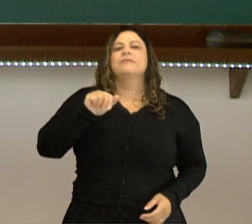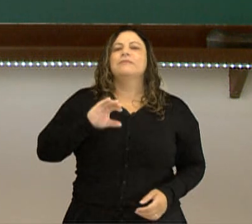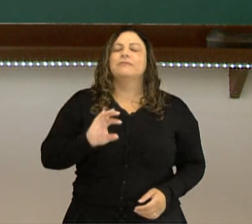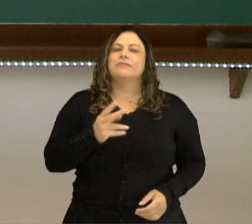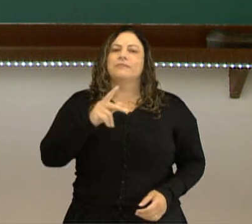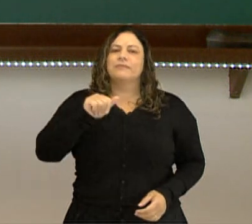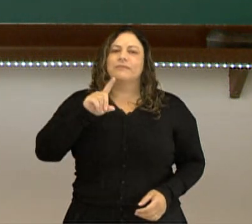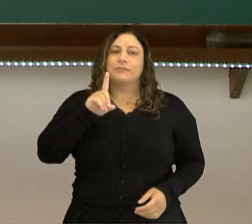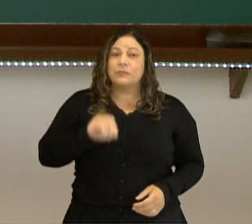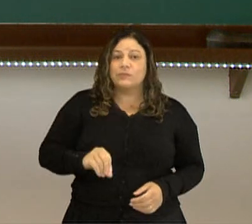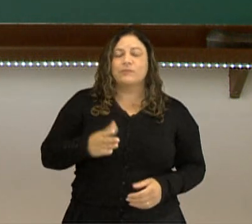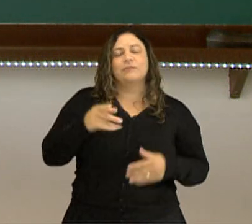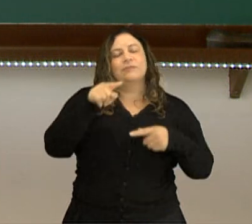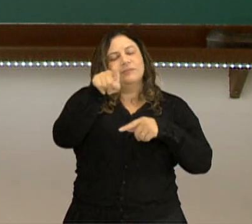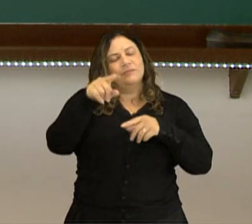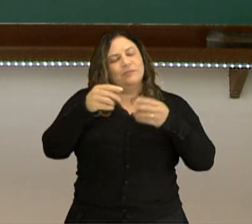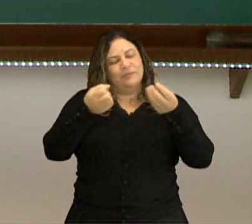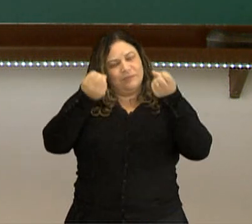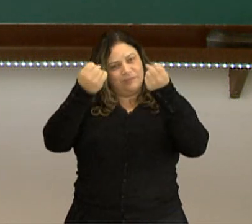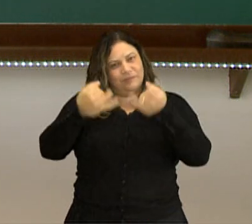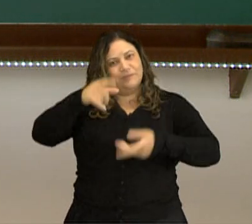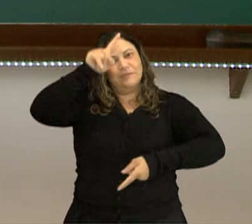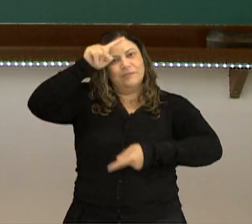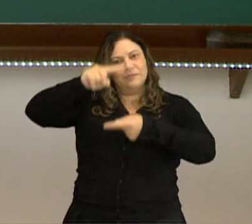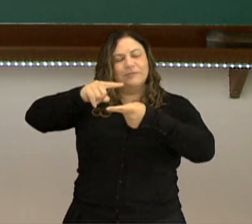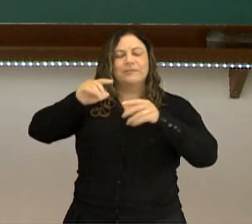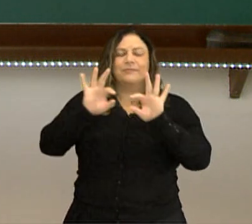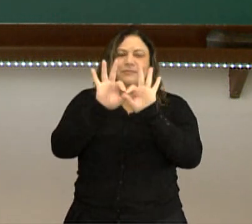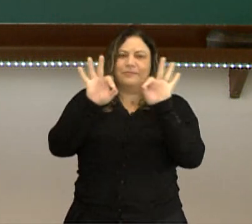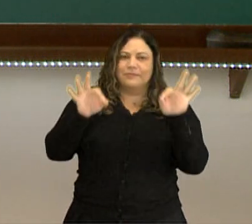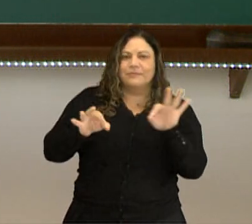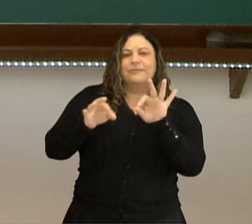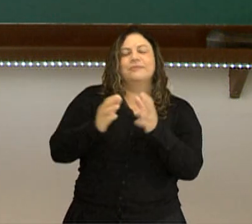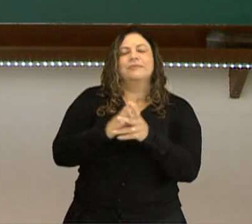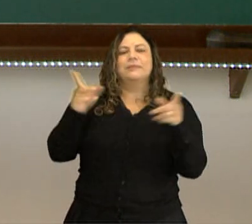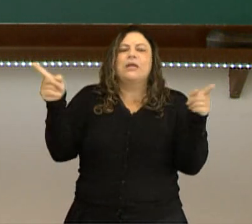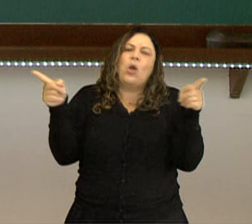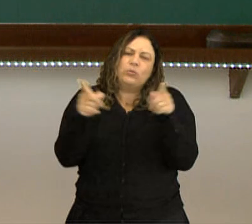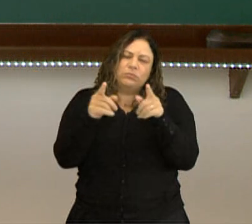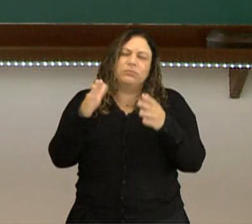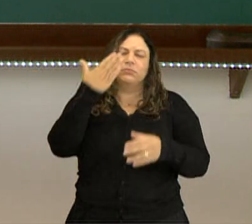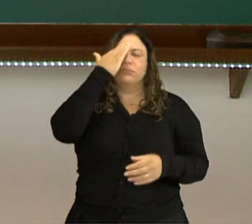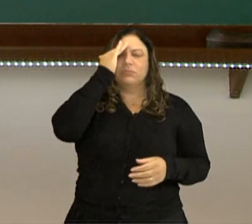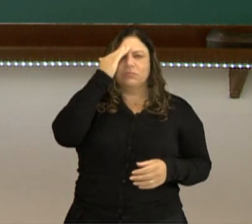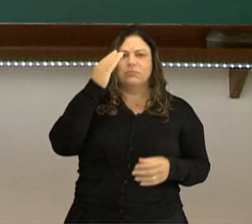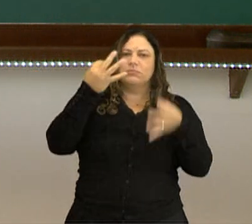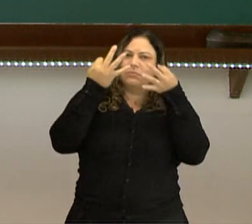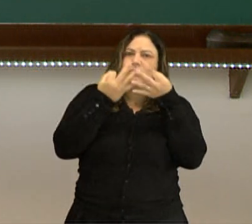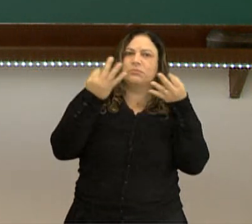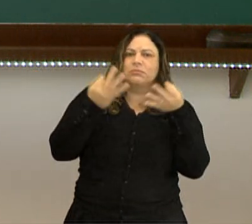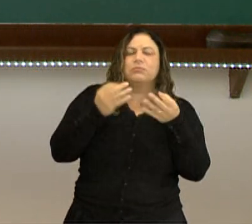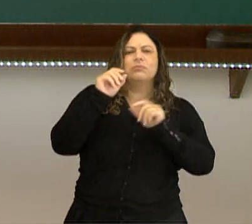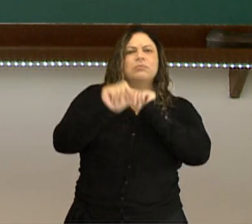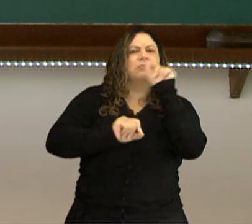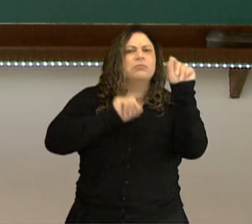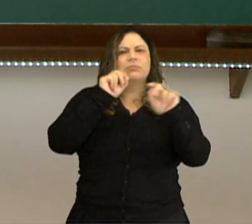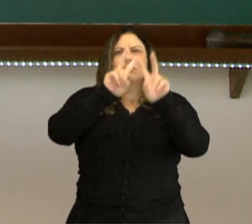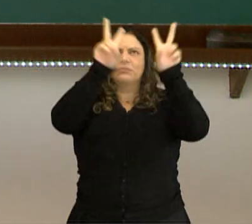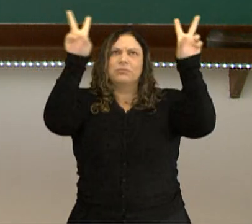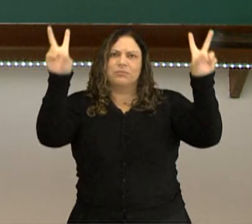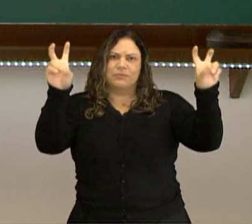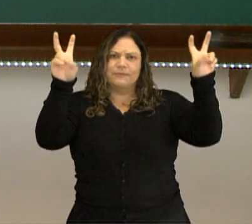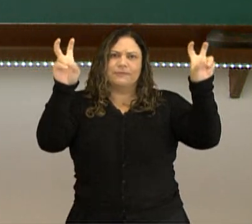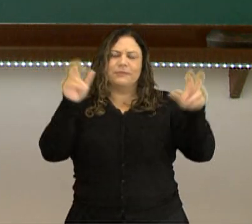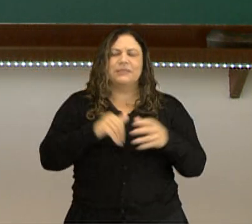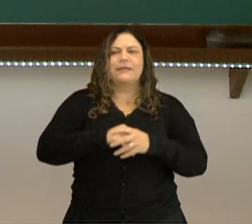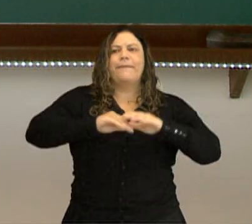uma narrativa simples, curta, e deu para entender perfeitamente qual era o tema. Era uma